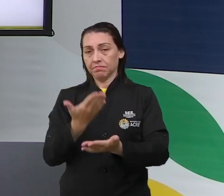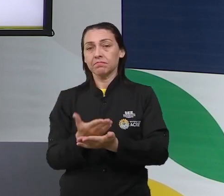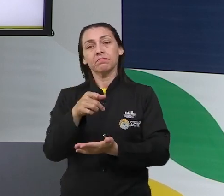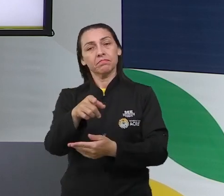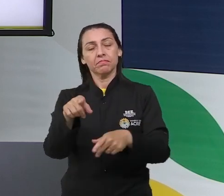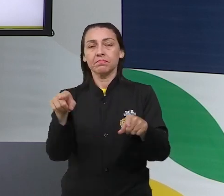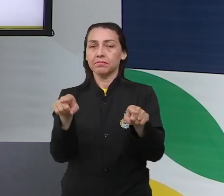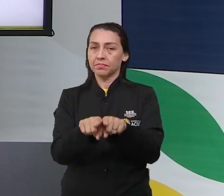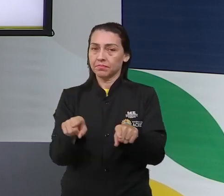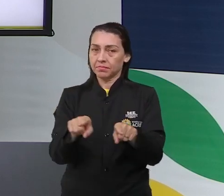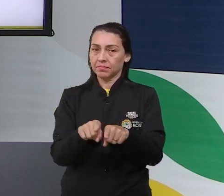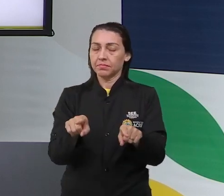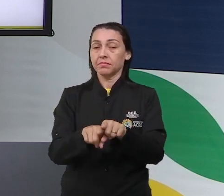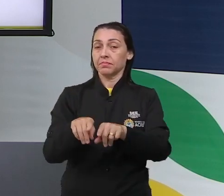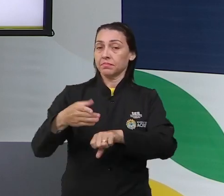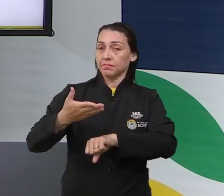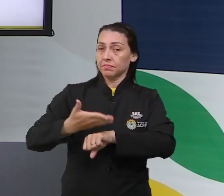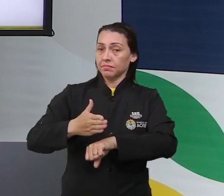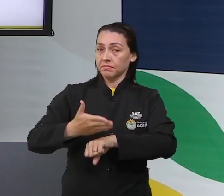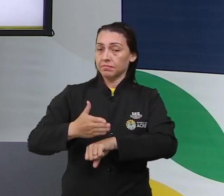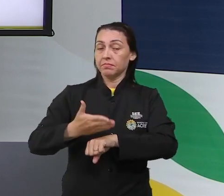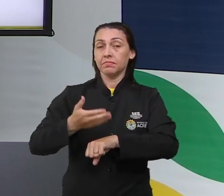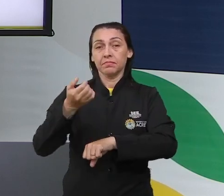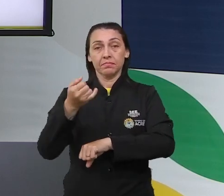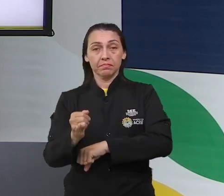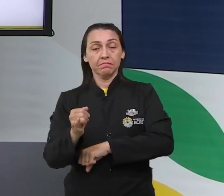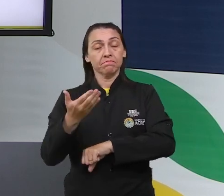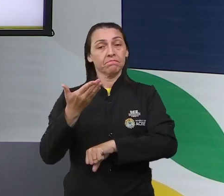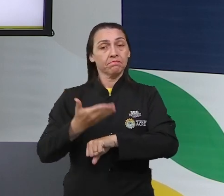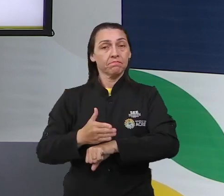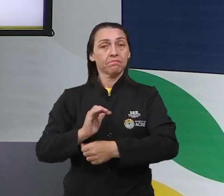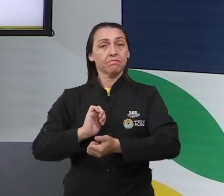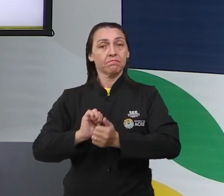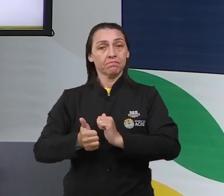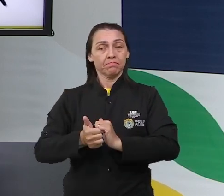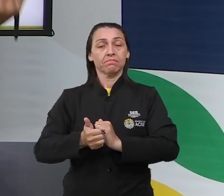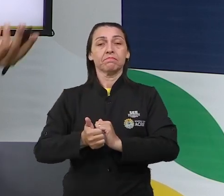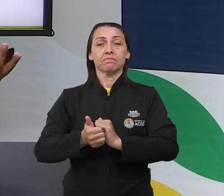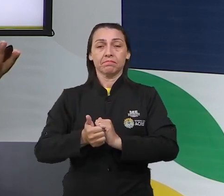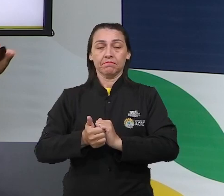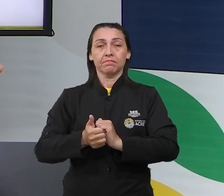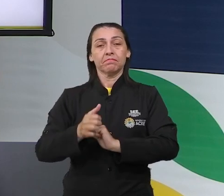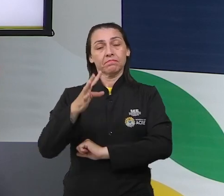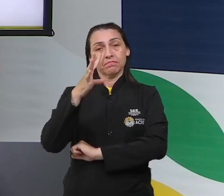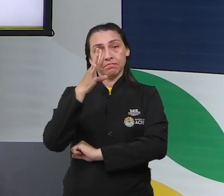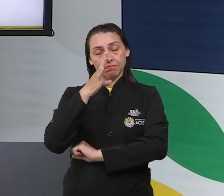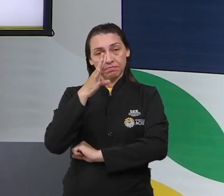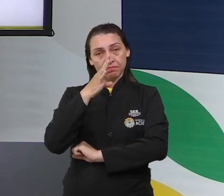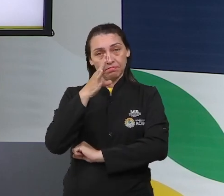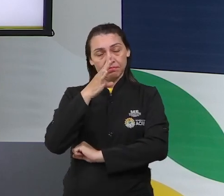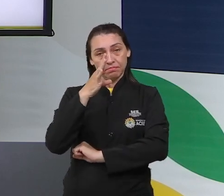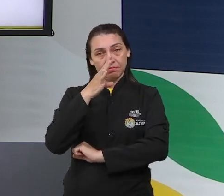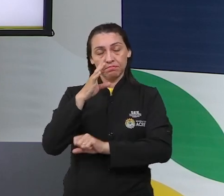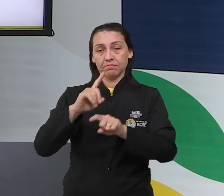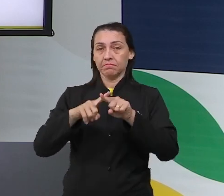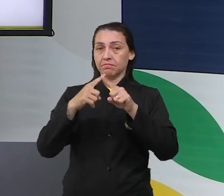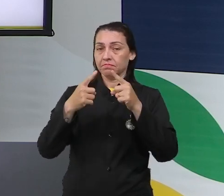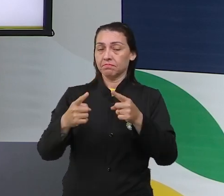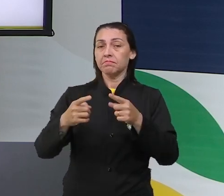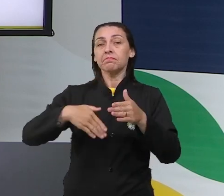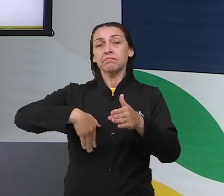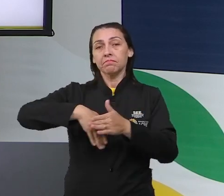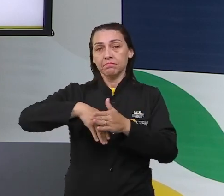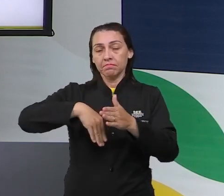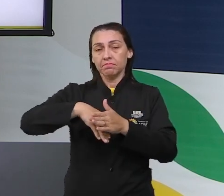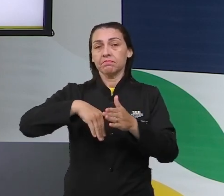também, talvez, pratique. Se você não pratica esse esporte, você deve ter assistido alguma partida. Mas, enfim, o futebol,